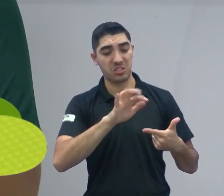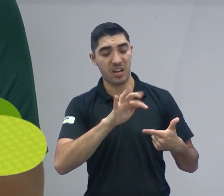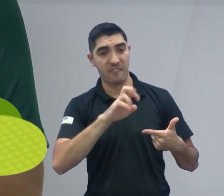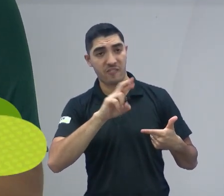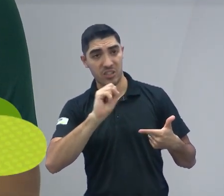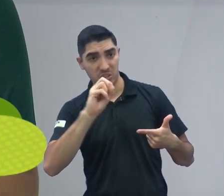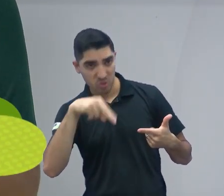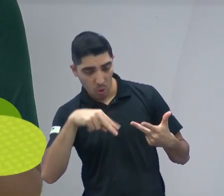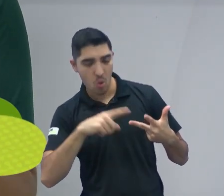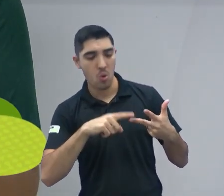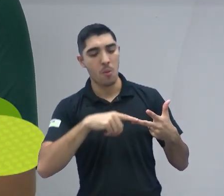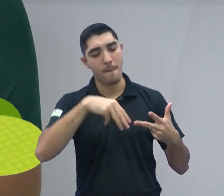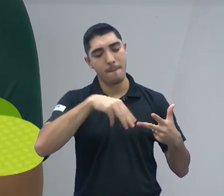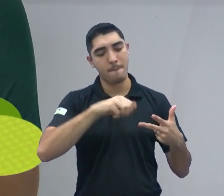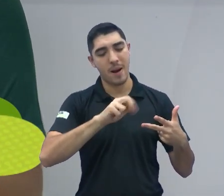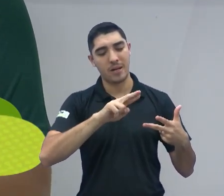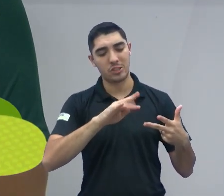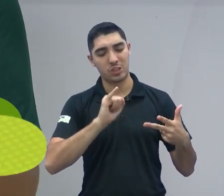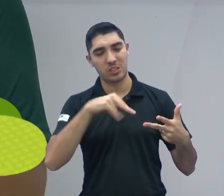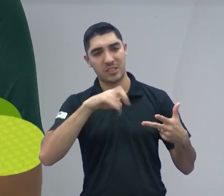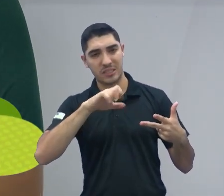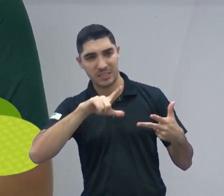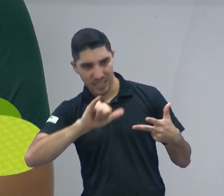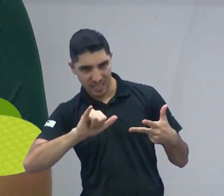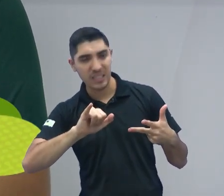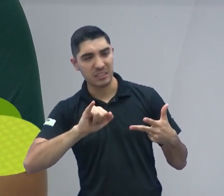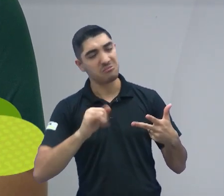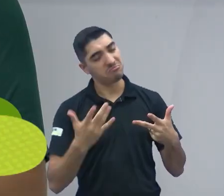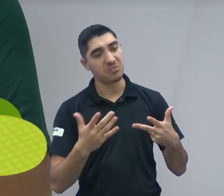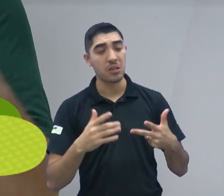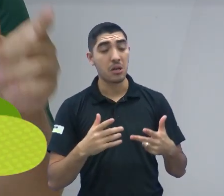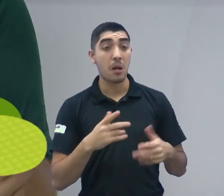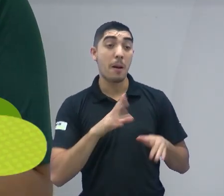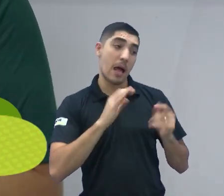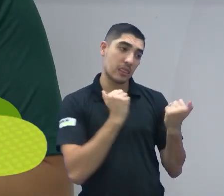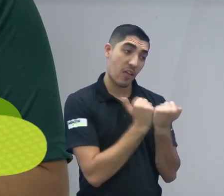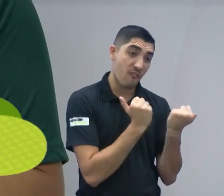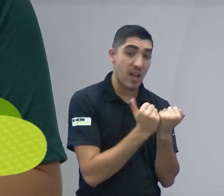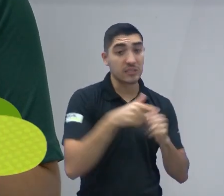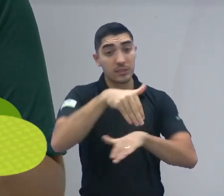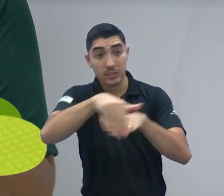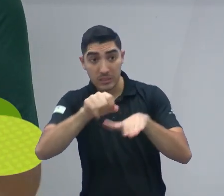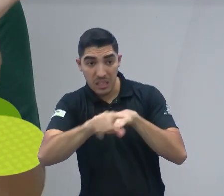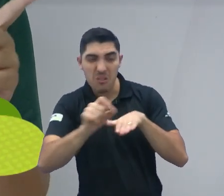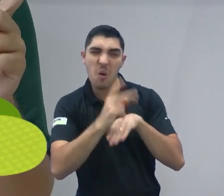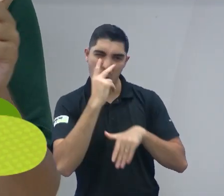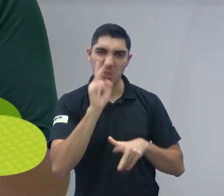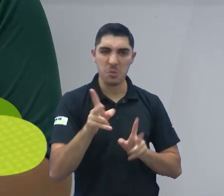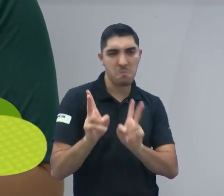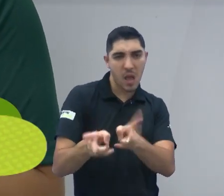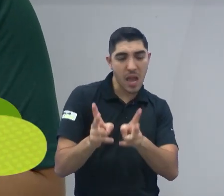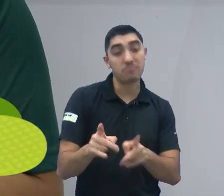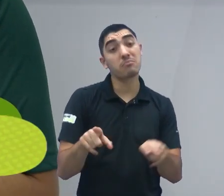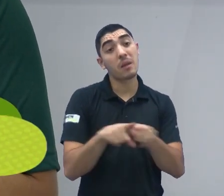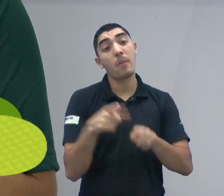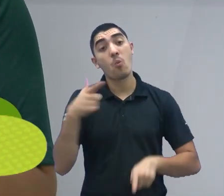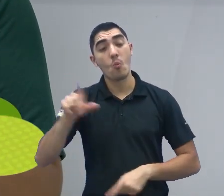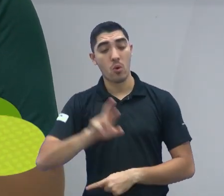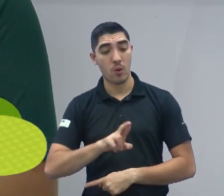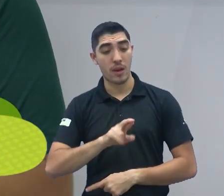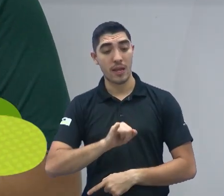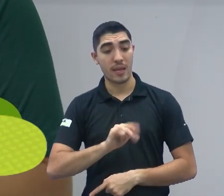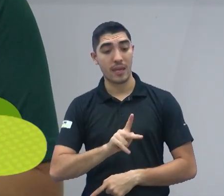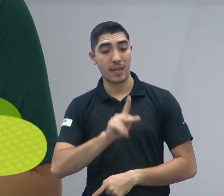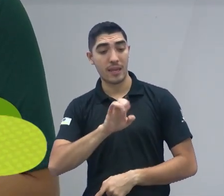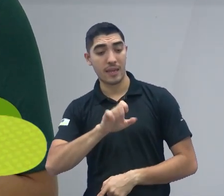que a maior dúvida está ali. Defesa e ataque, a gente meio que pode esperar alguma coisa, aposto, como eu disse, no Clecione, no Riquelme também, jogador bem agudo,